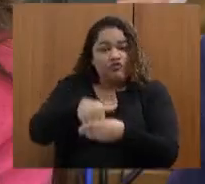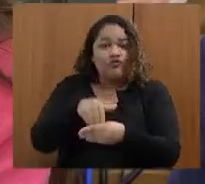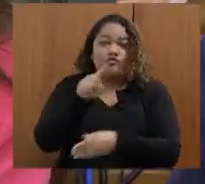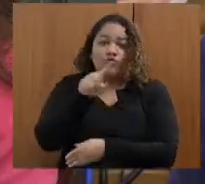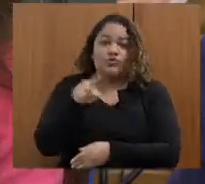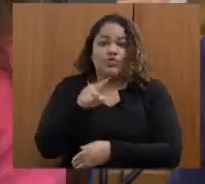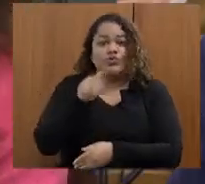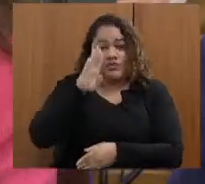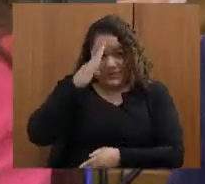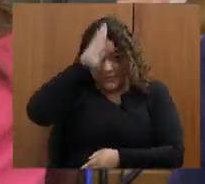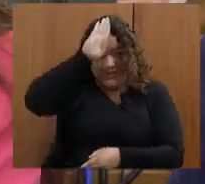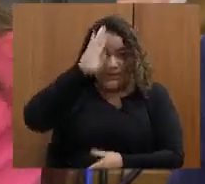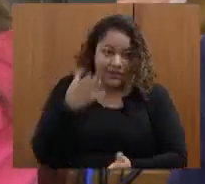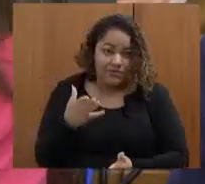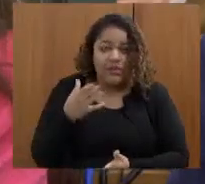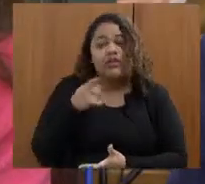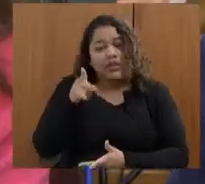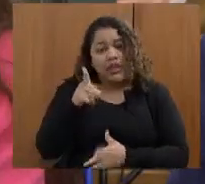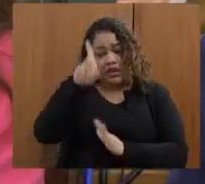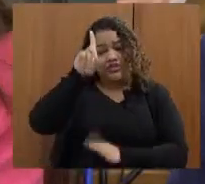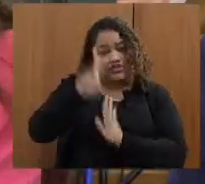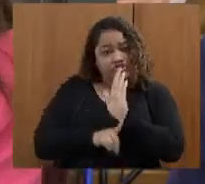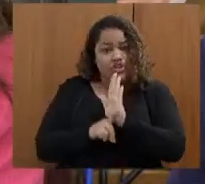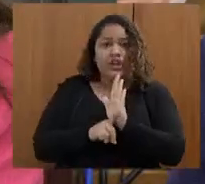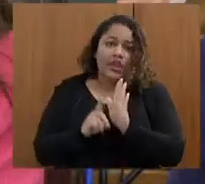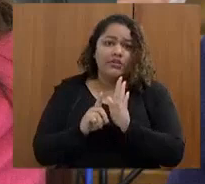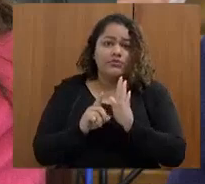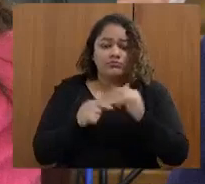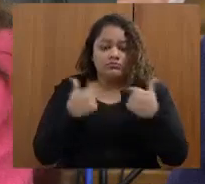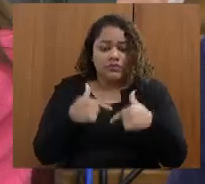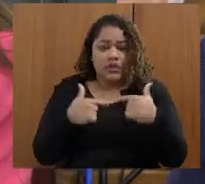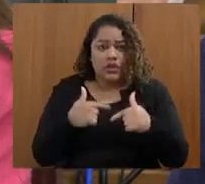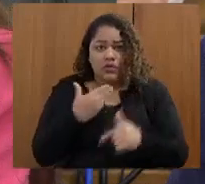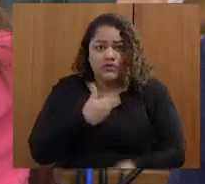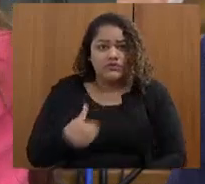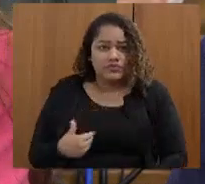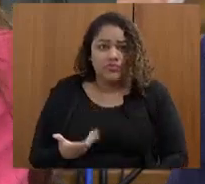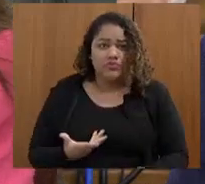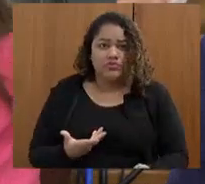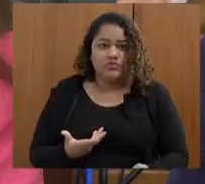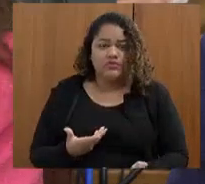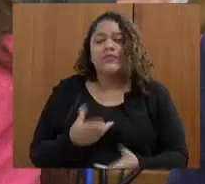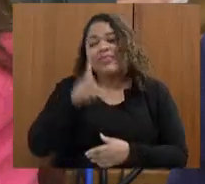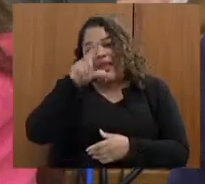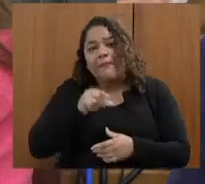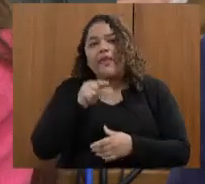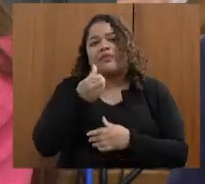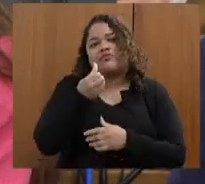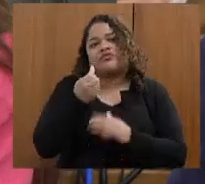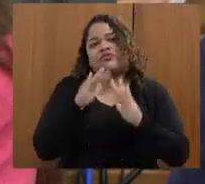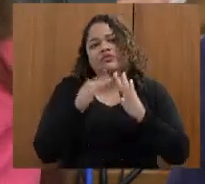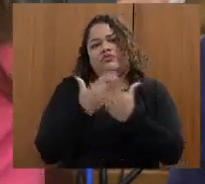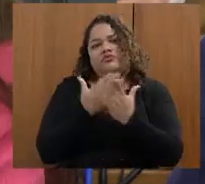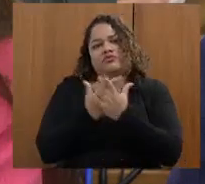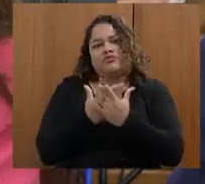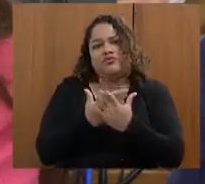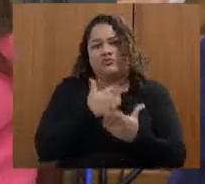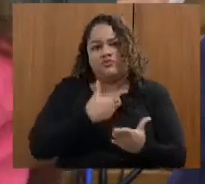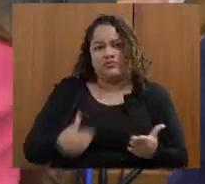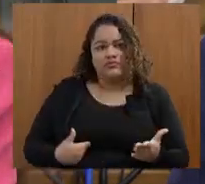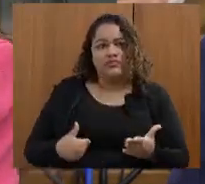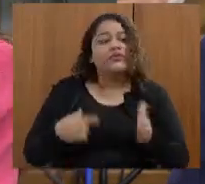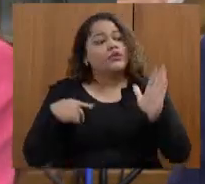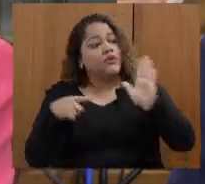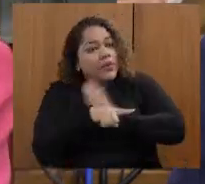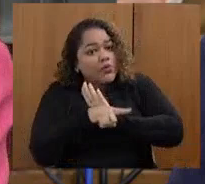são muitas cidades de Minas que tem menos de seis escolas estaduais e eu perguntei no dia e não tive resposta qual que é a perspectiva